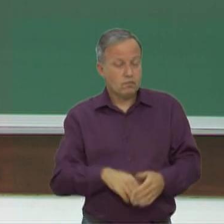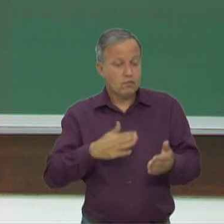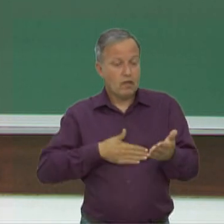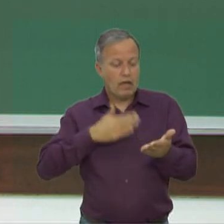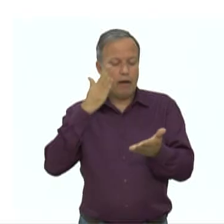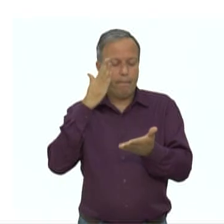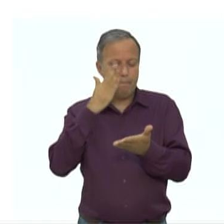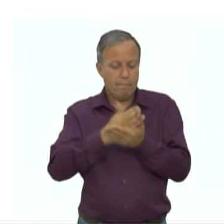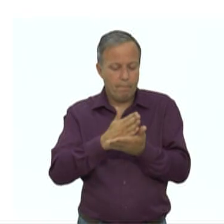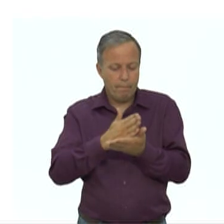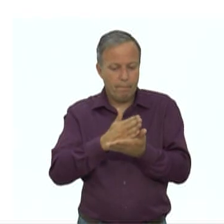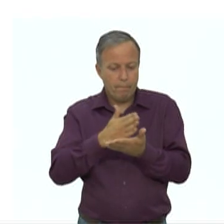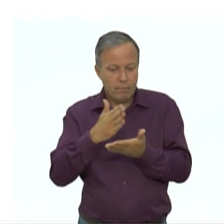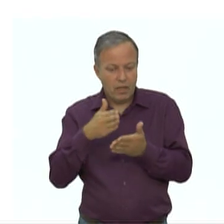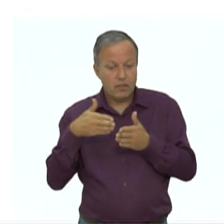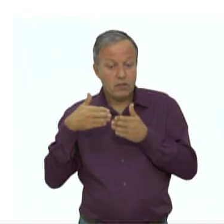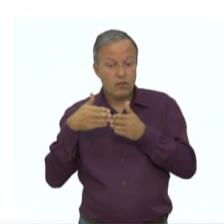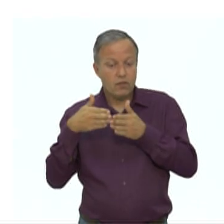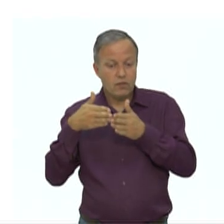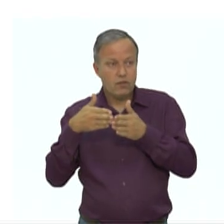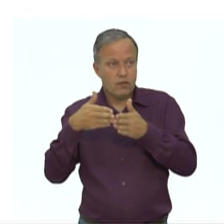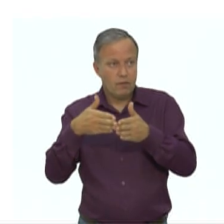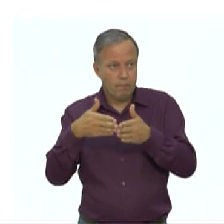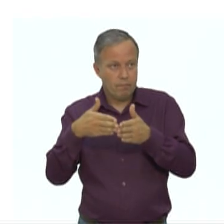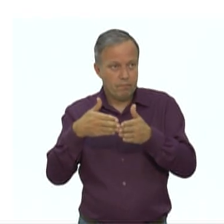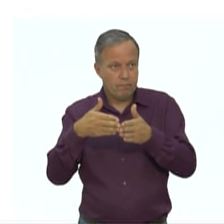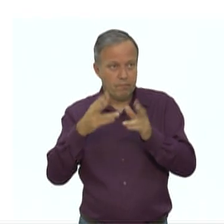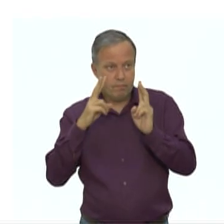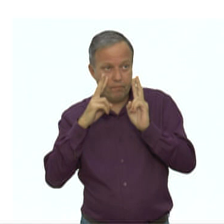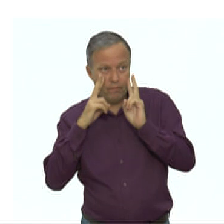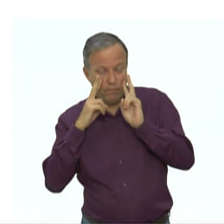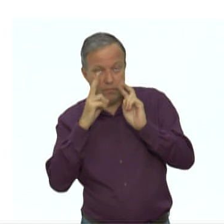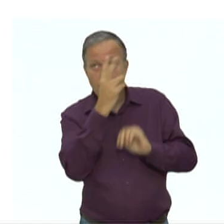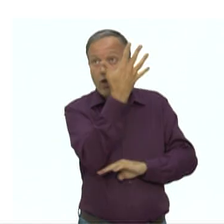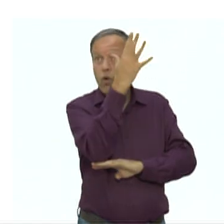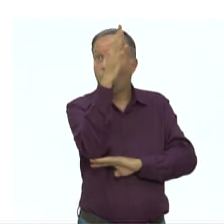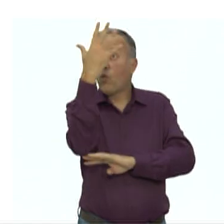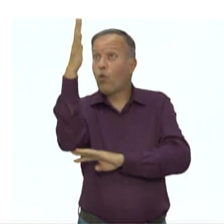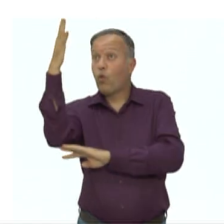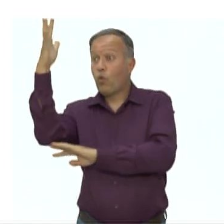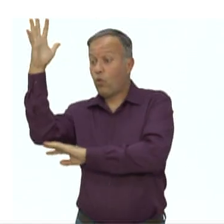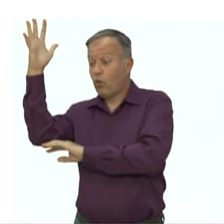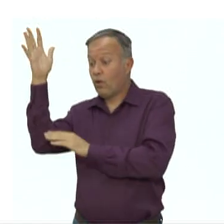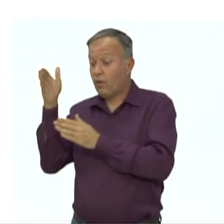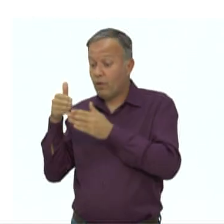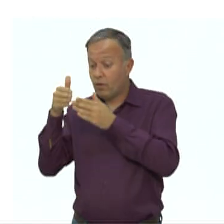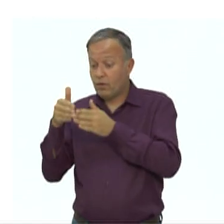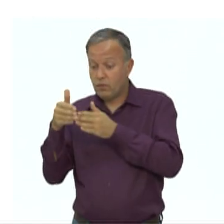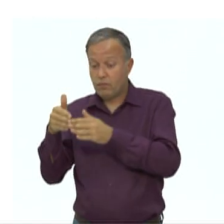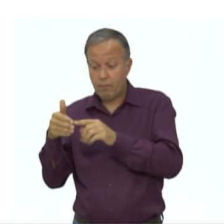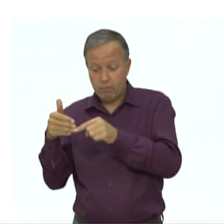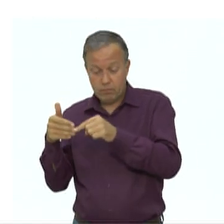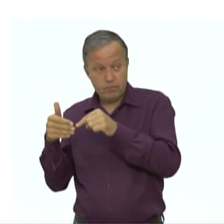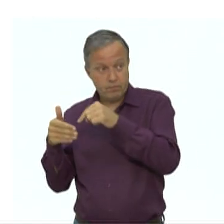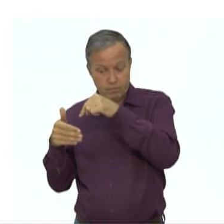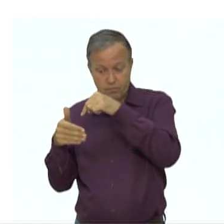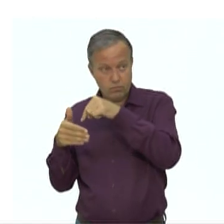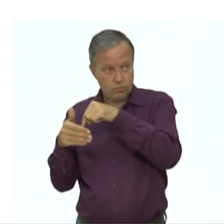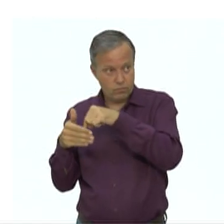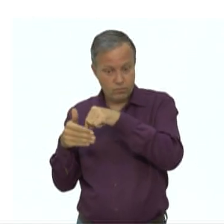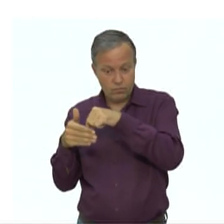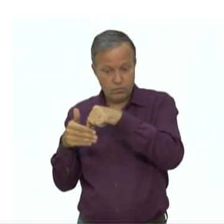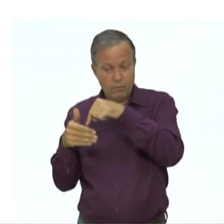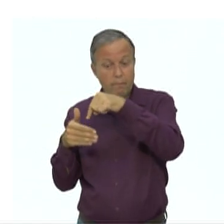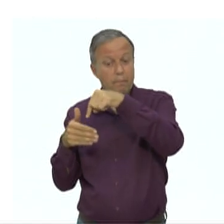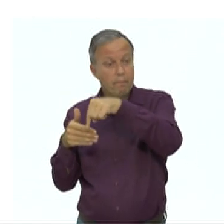camino, en medio de la selva, el viejo desembarca. Ou seja, na metade do caminho,